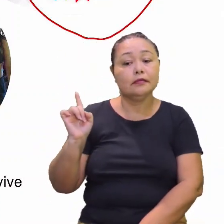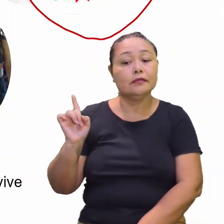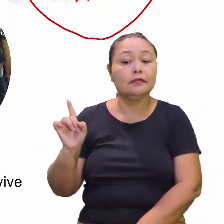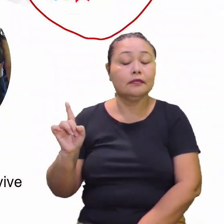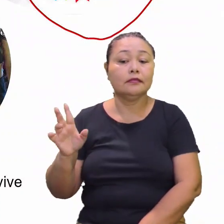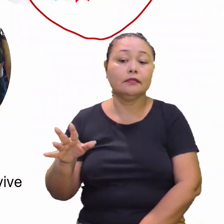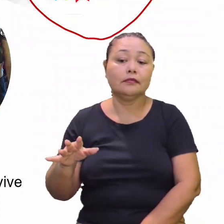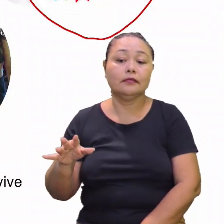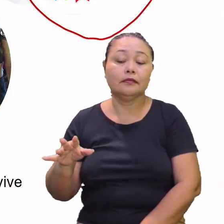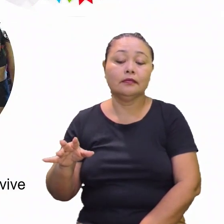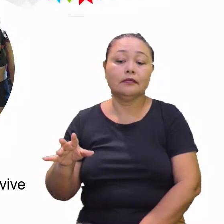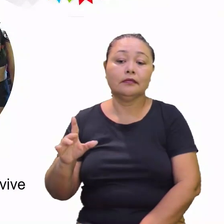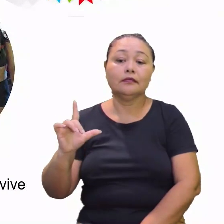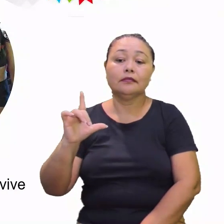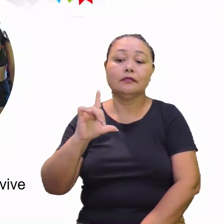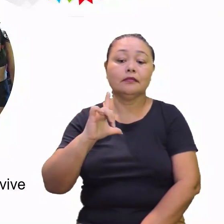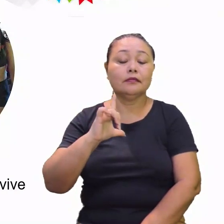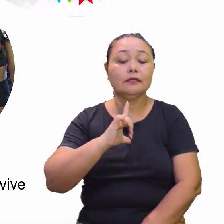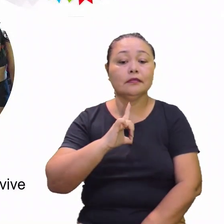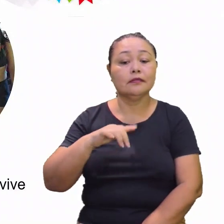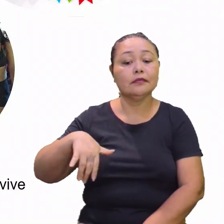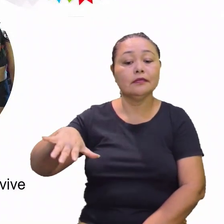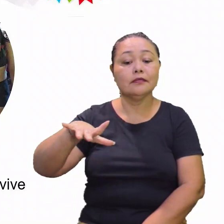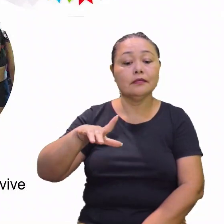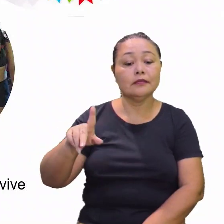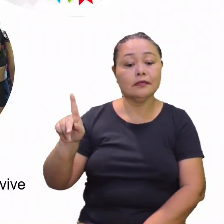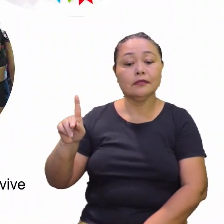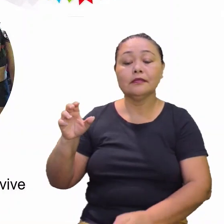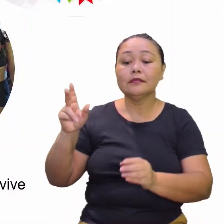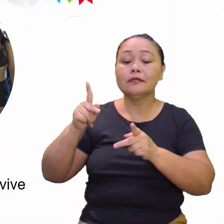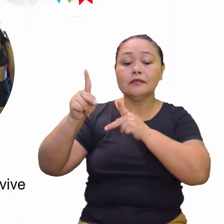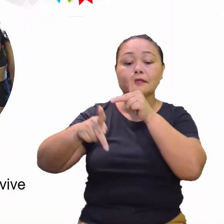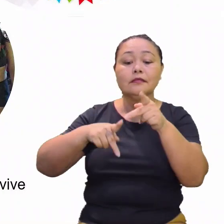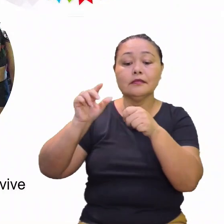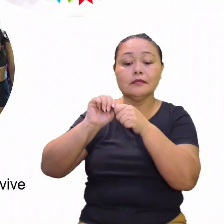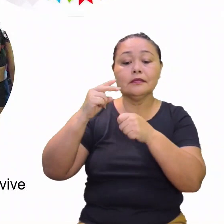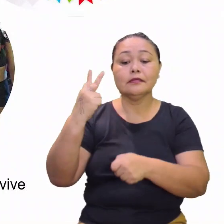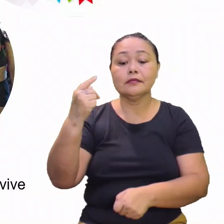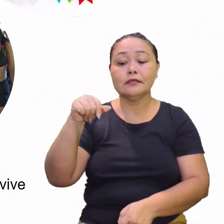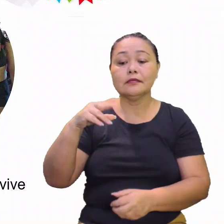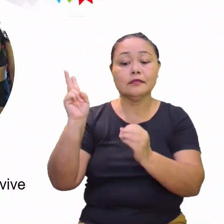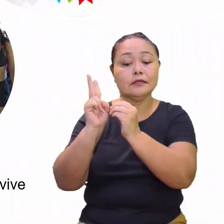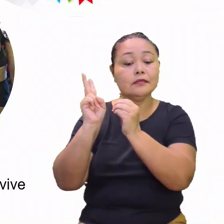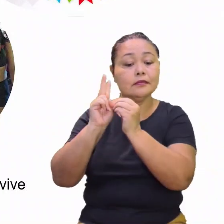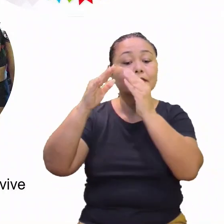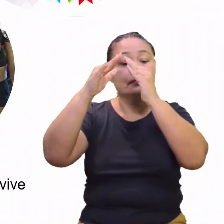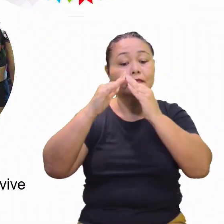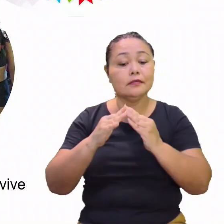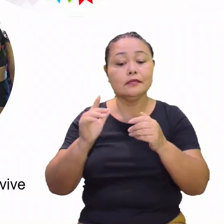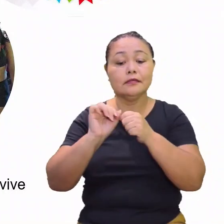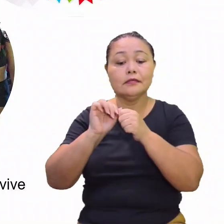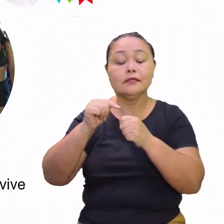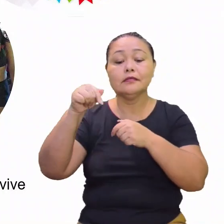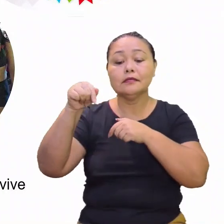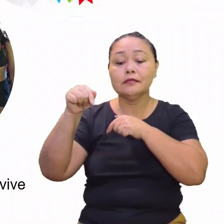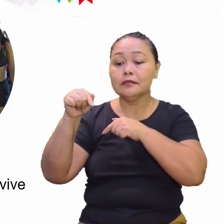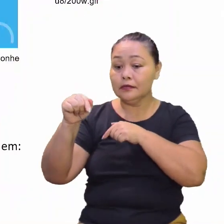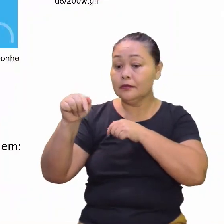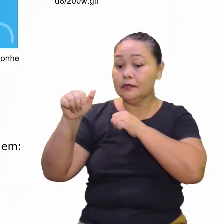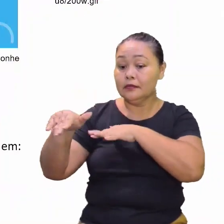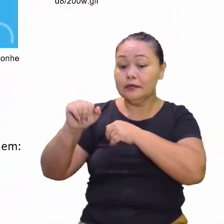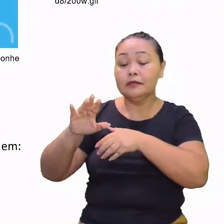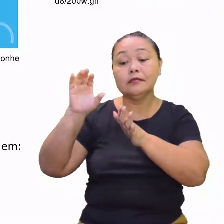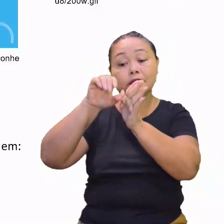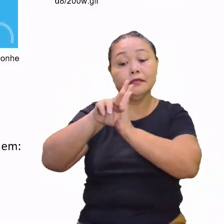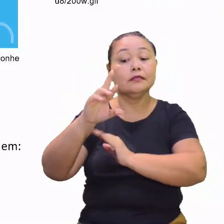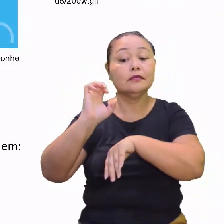bem. E aí nós temos aí, ó, o povo Paité-Suri, com cerca de 2.000 indígenas, vive na terra indígena de 7 de setembro, em Cacoal,